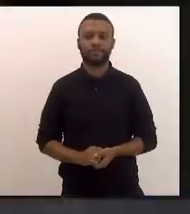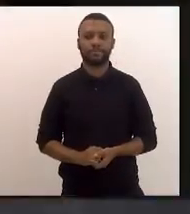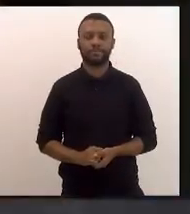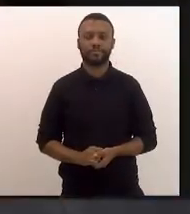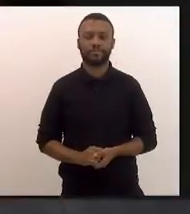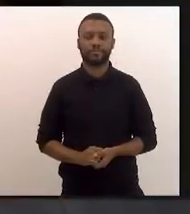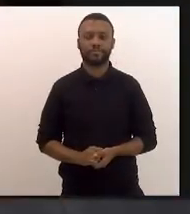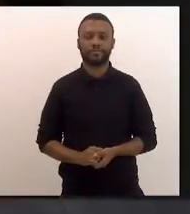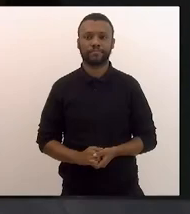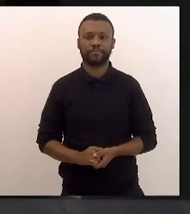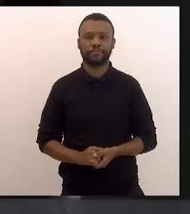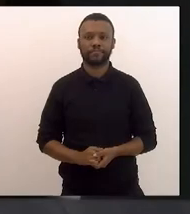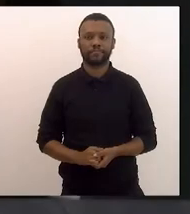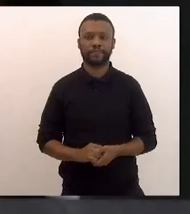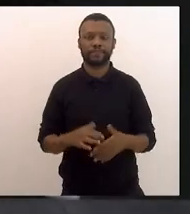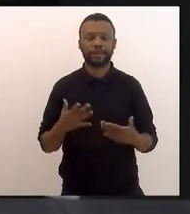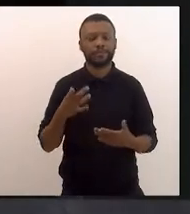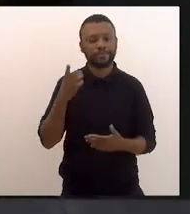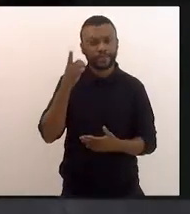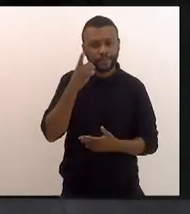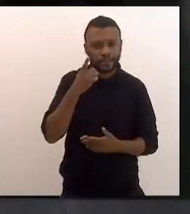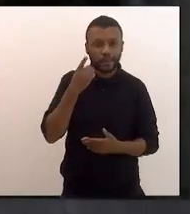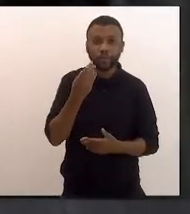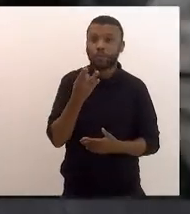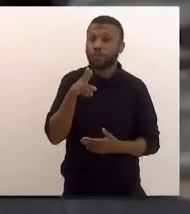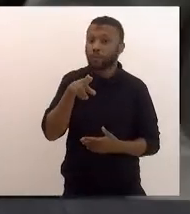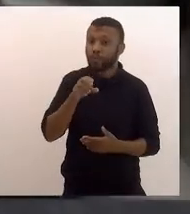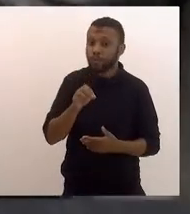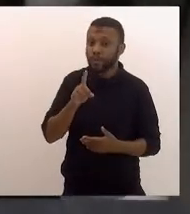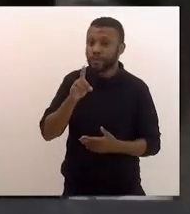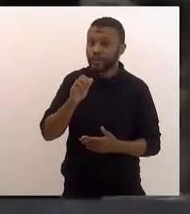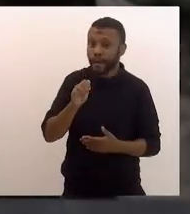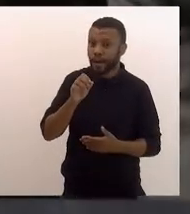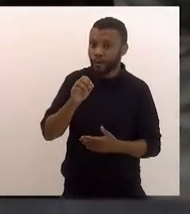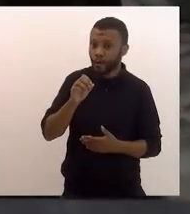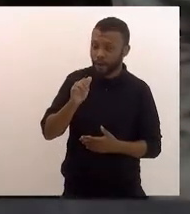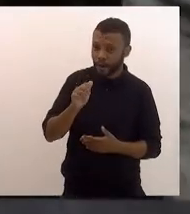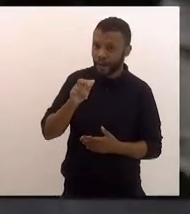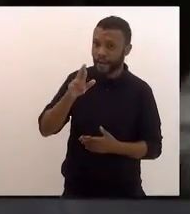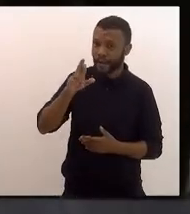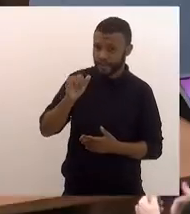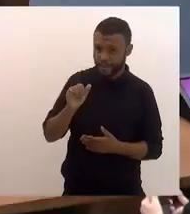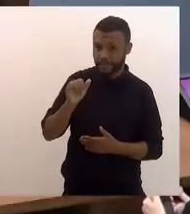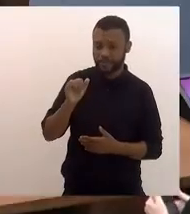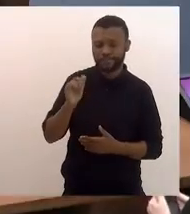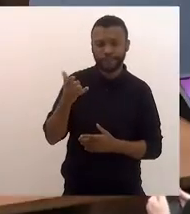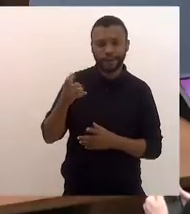eu convido Deputado Bruno da óleo fazer uma saudação aqui